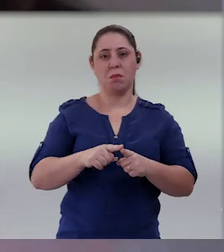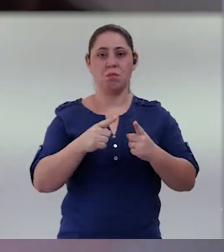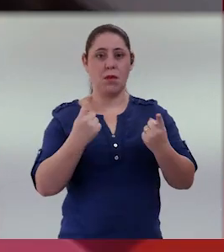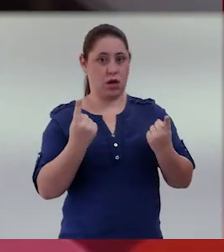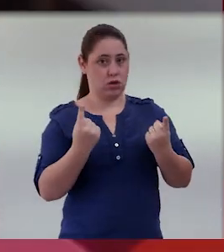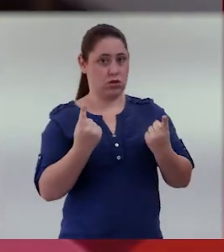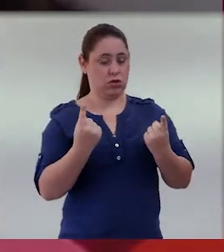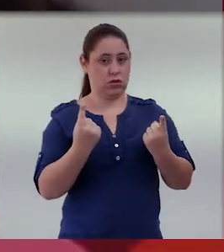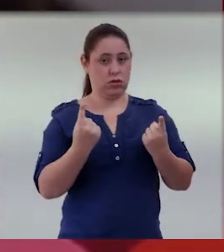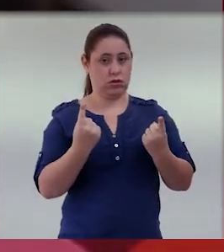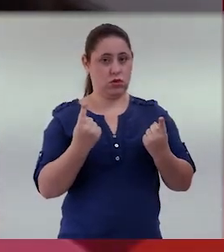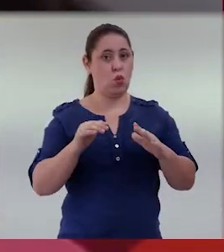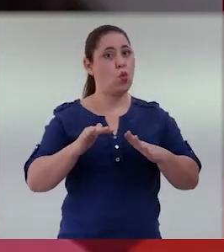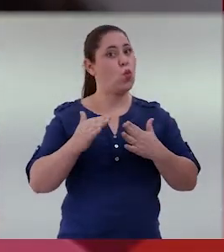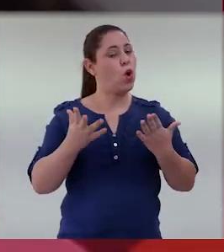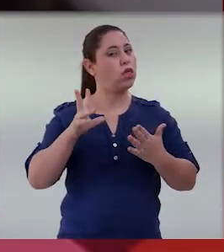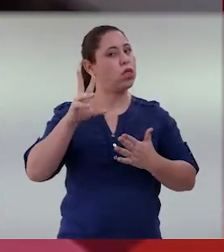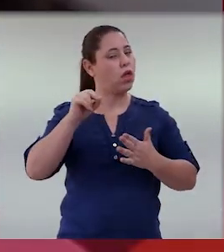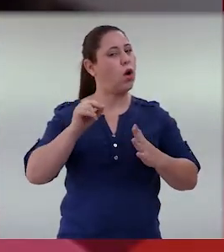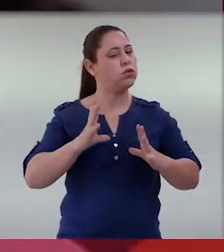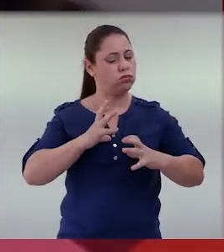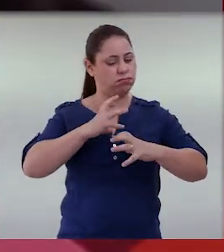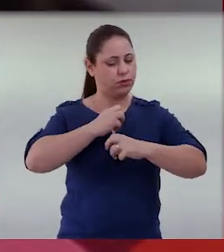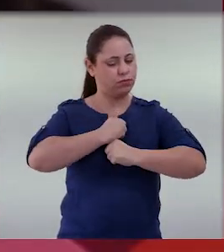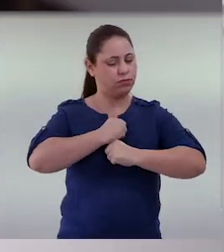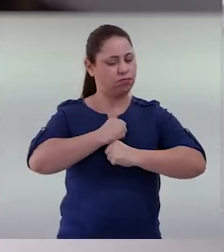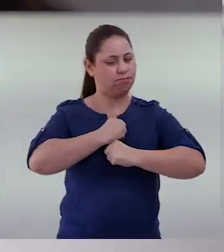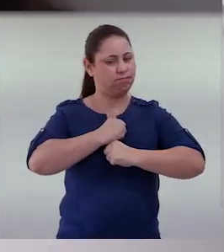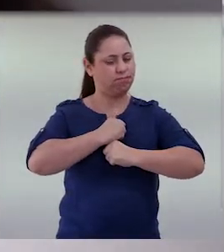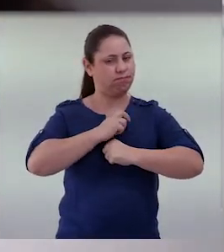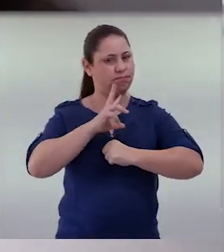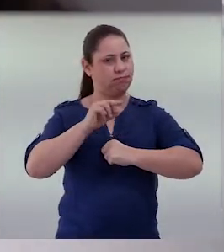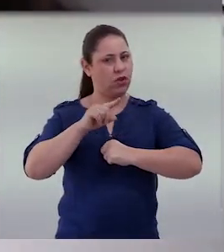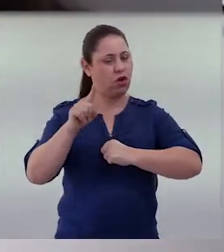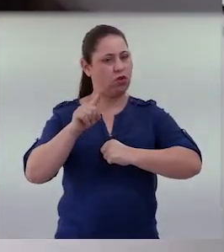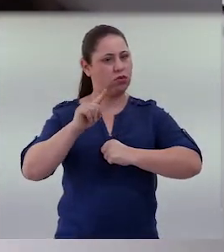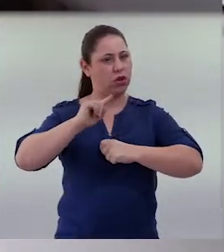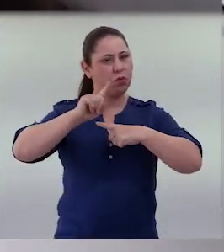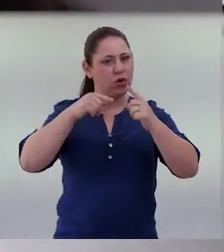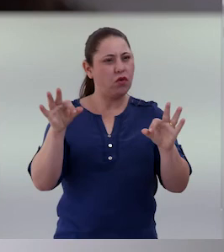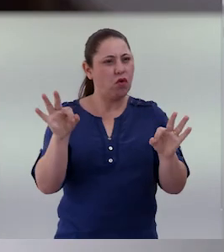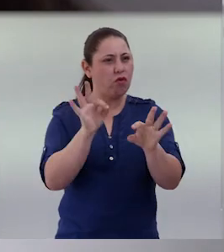dia, desanimado, mas normalmente, quando não é depressão,